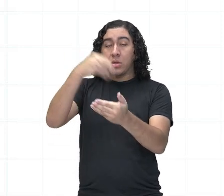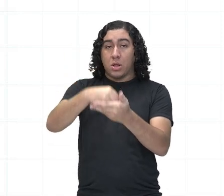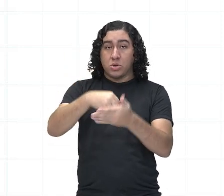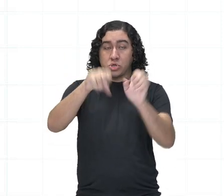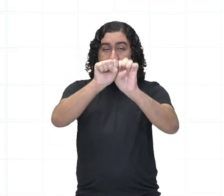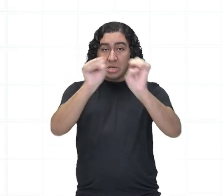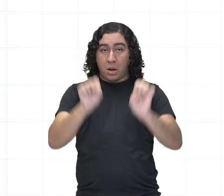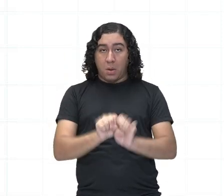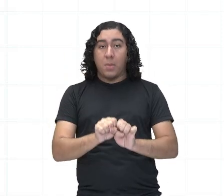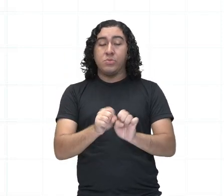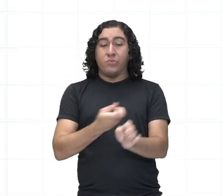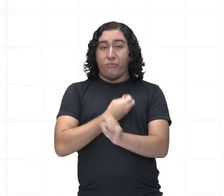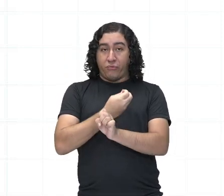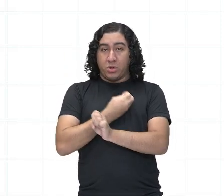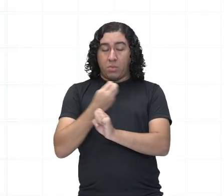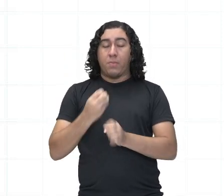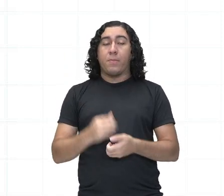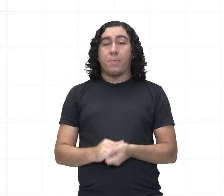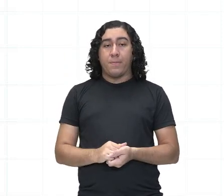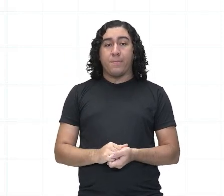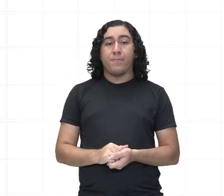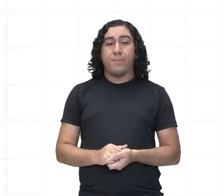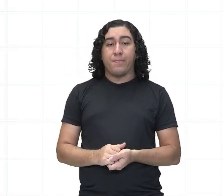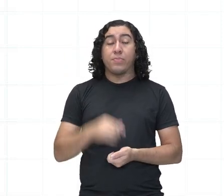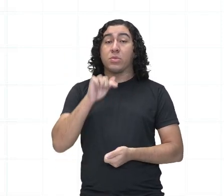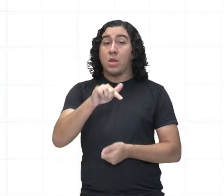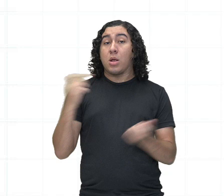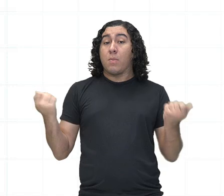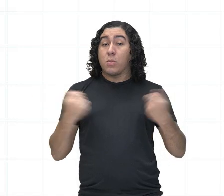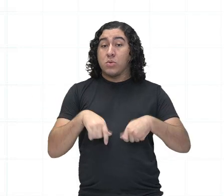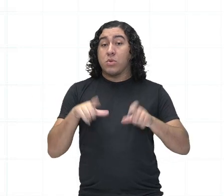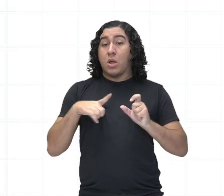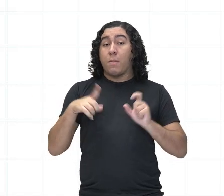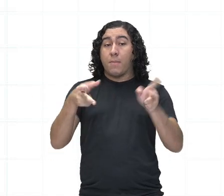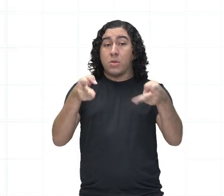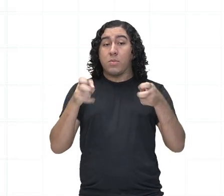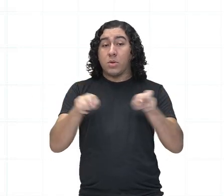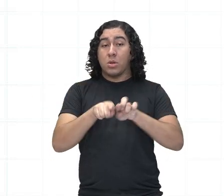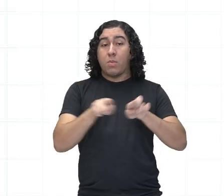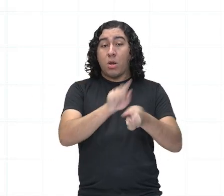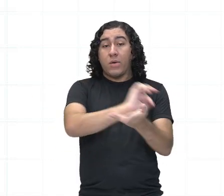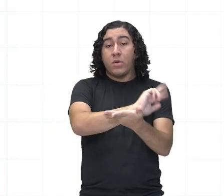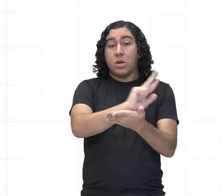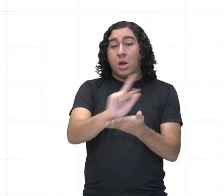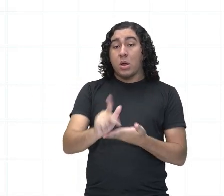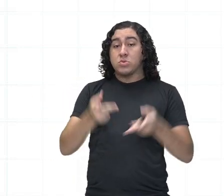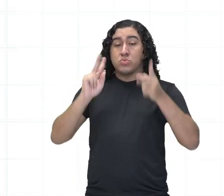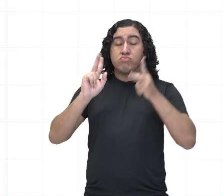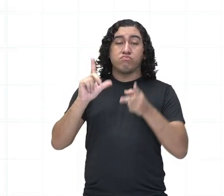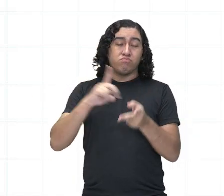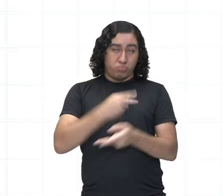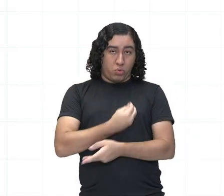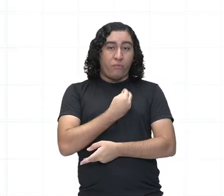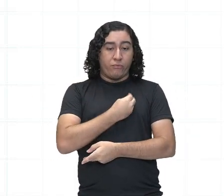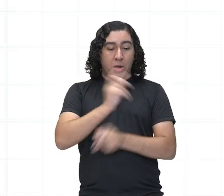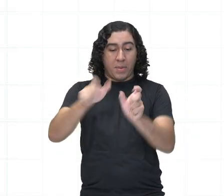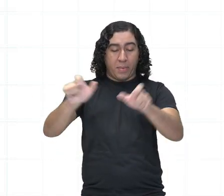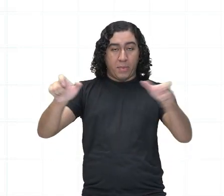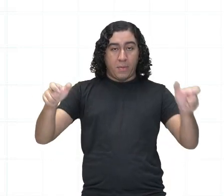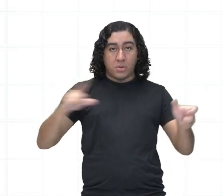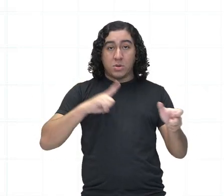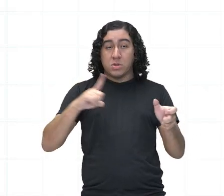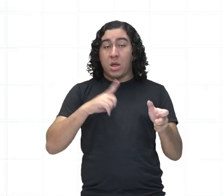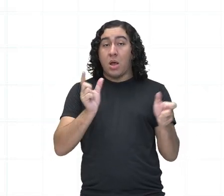ecossistema. Nesse processo, é possível notar uma sequência de seres vivos desempenhando o papel